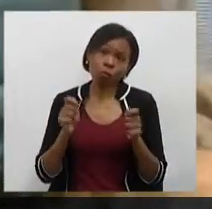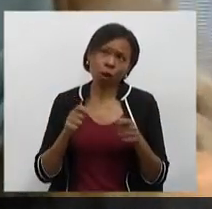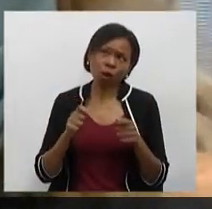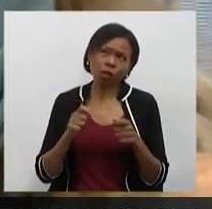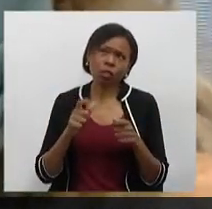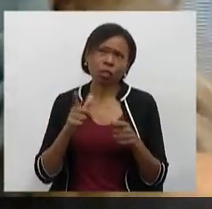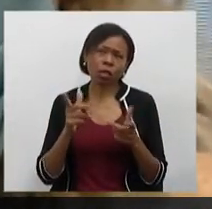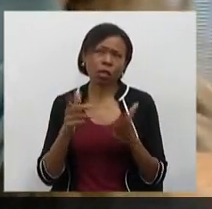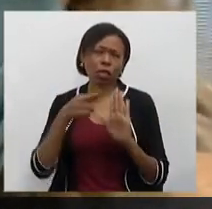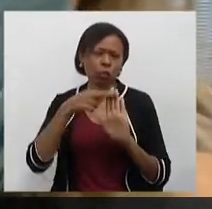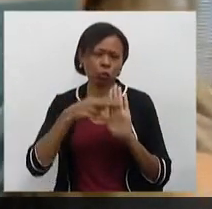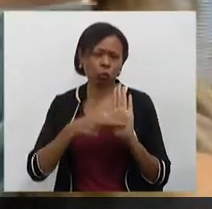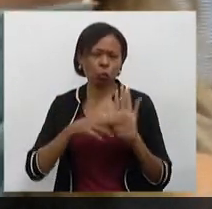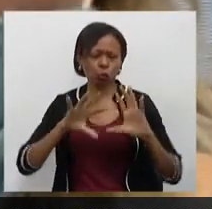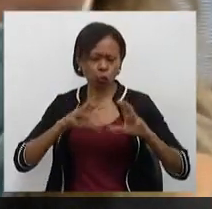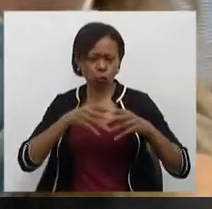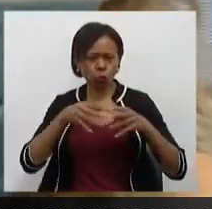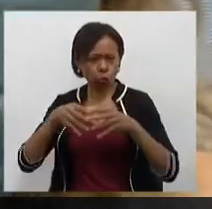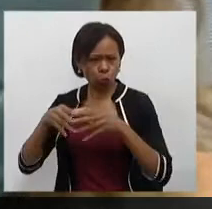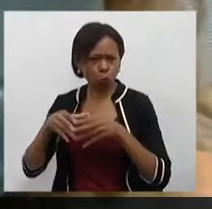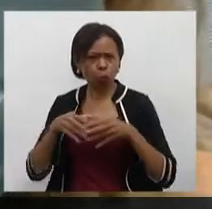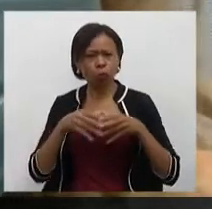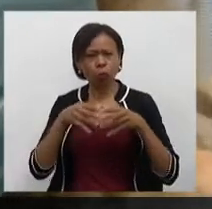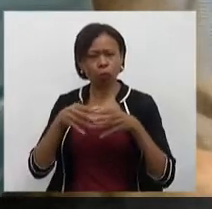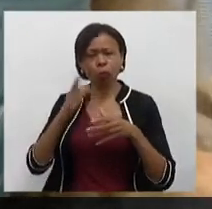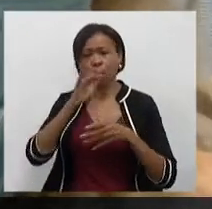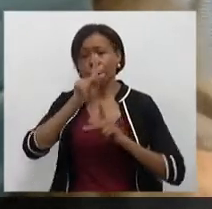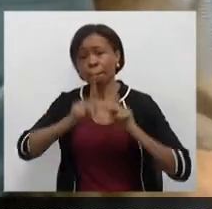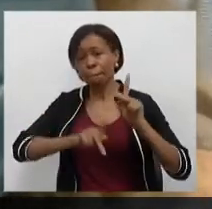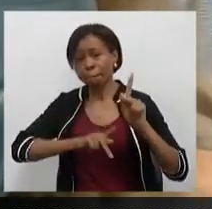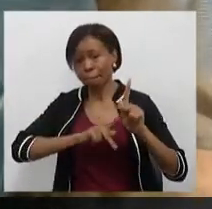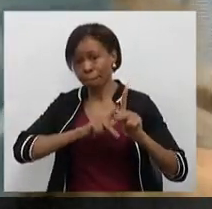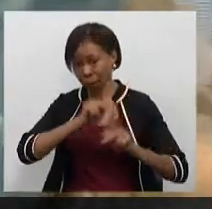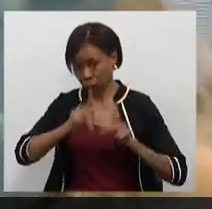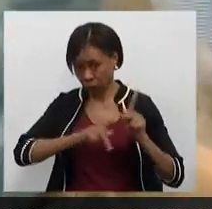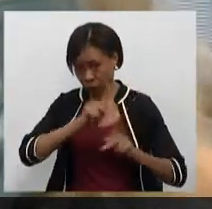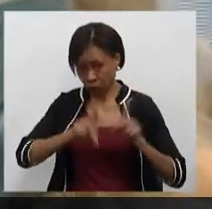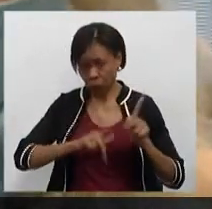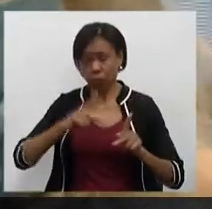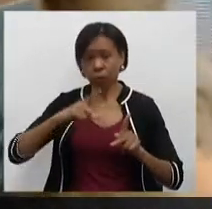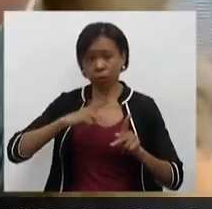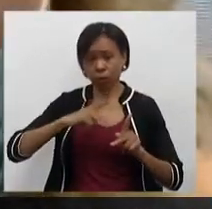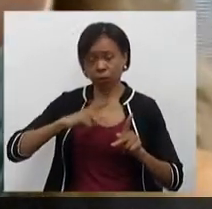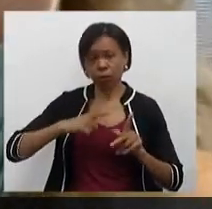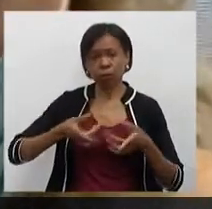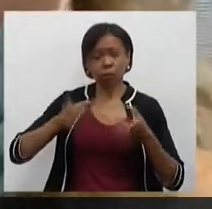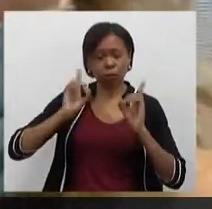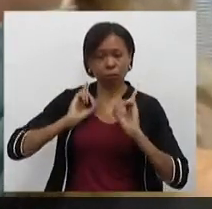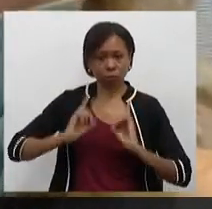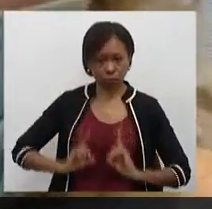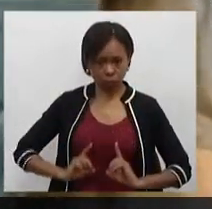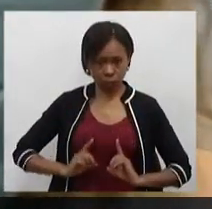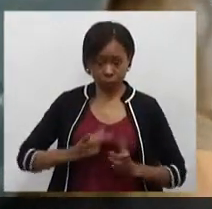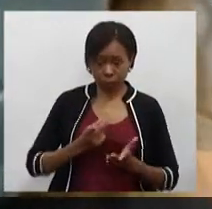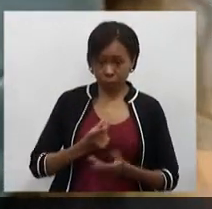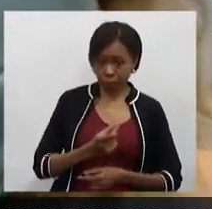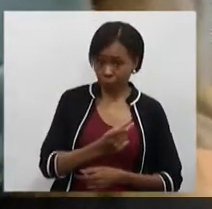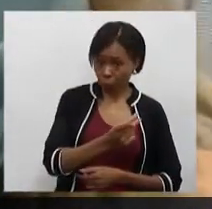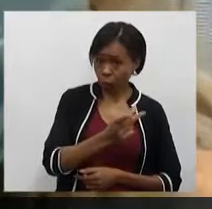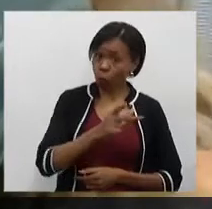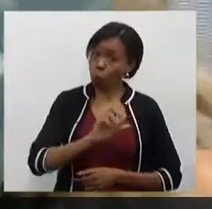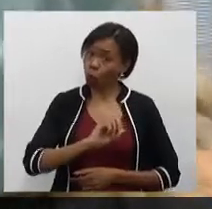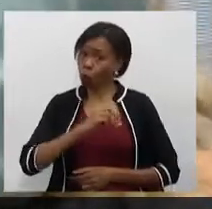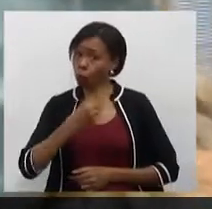médico, dentro do grupo elencado aí das pessoas ou com uma deficiência permanente ou